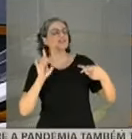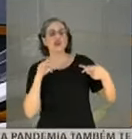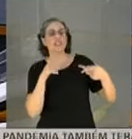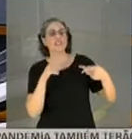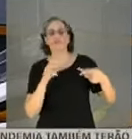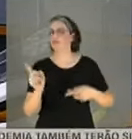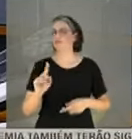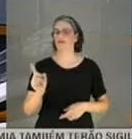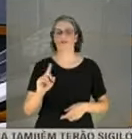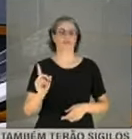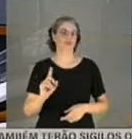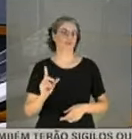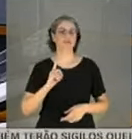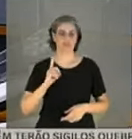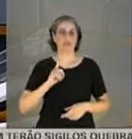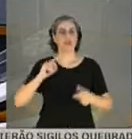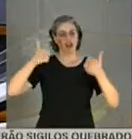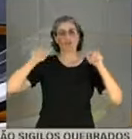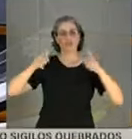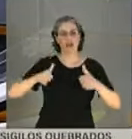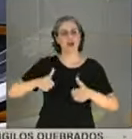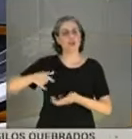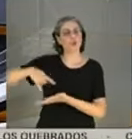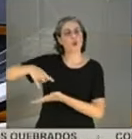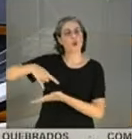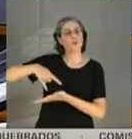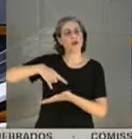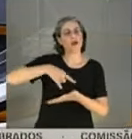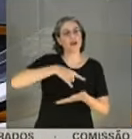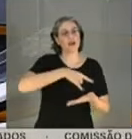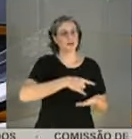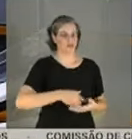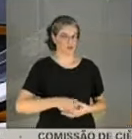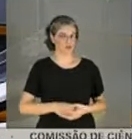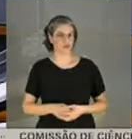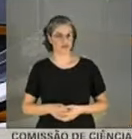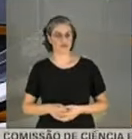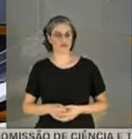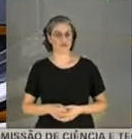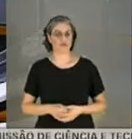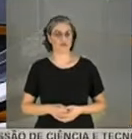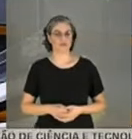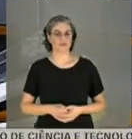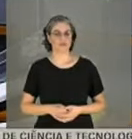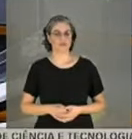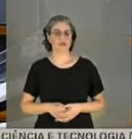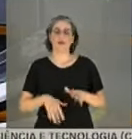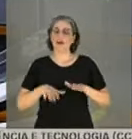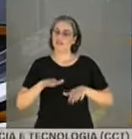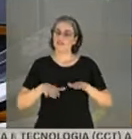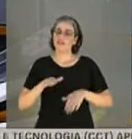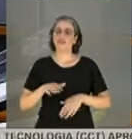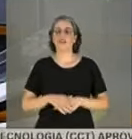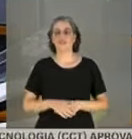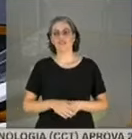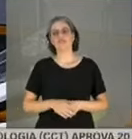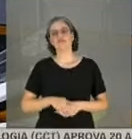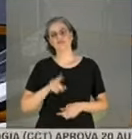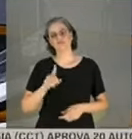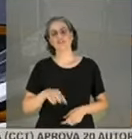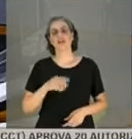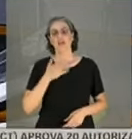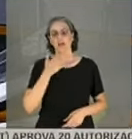Investigação é análise, sobretudo, de documentos. Então, às vezes, talvez às vezes, seja melhor realmente a utilização